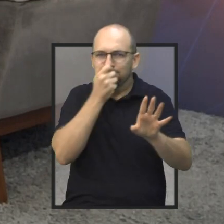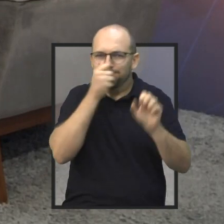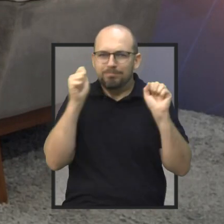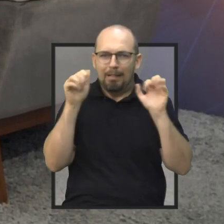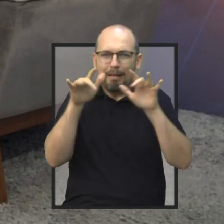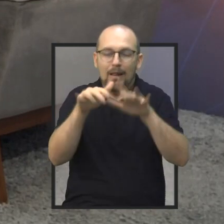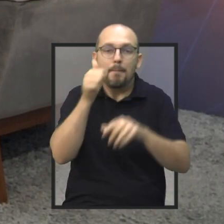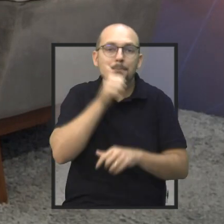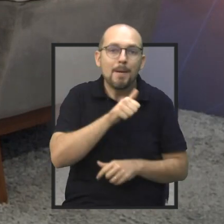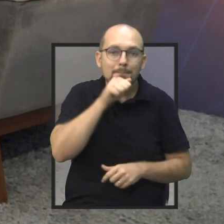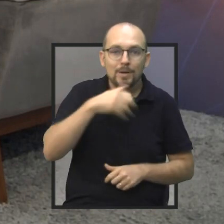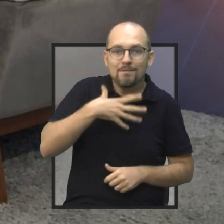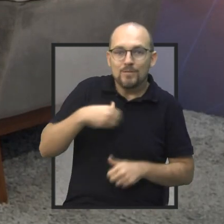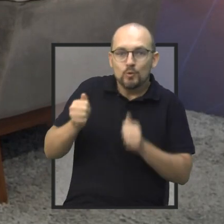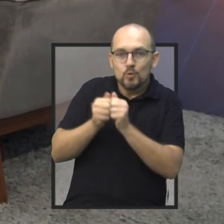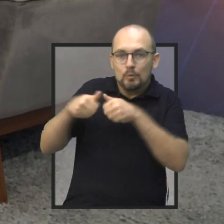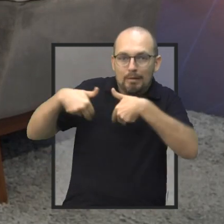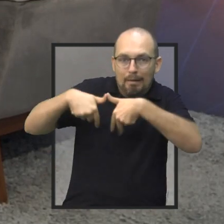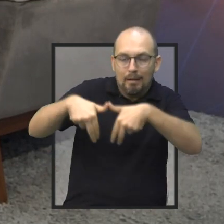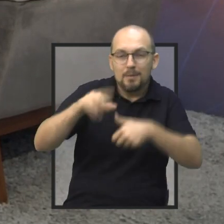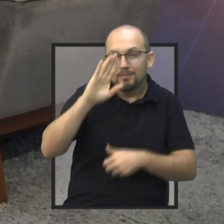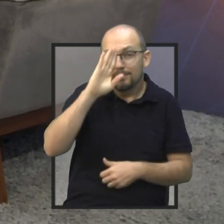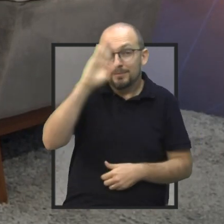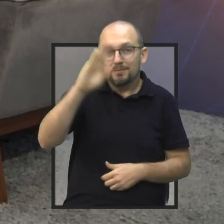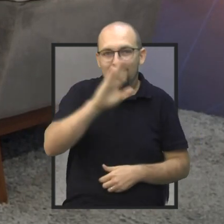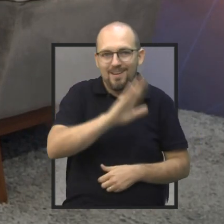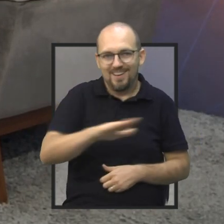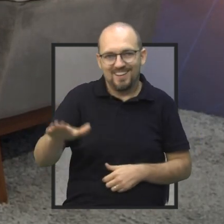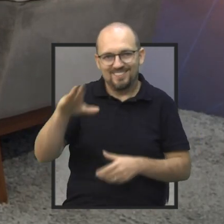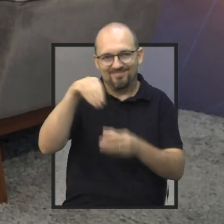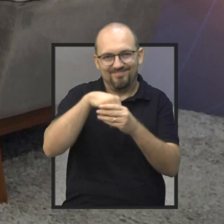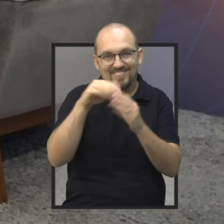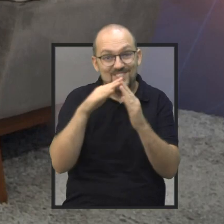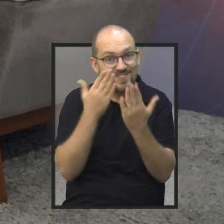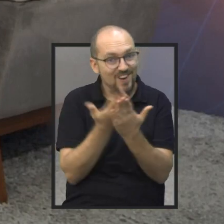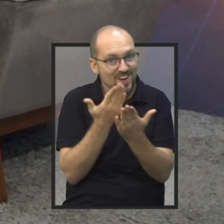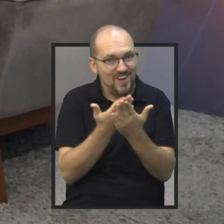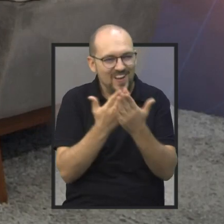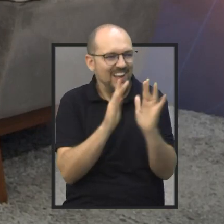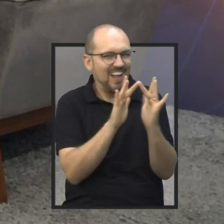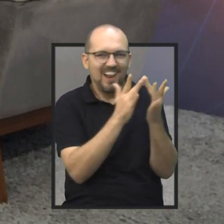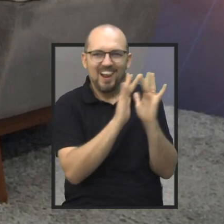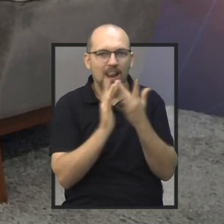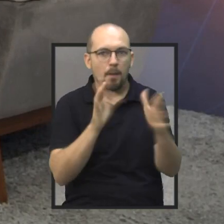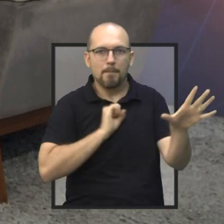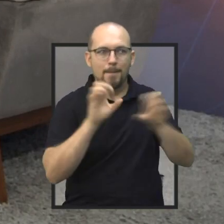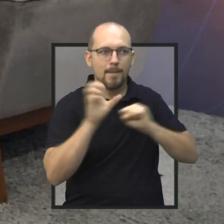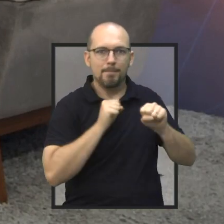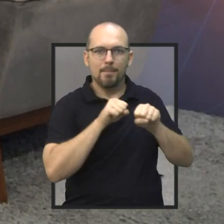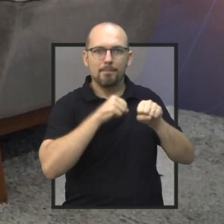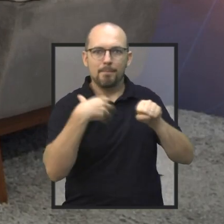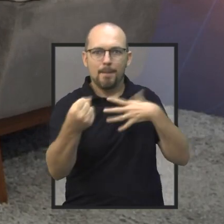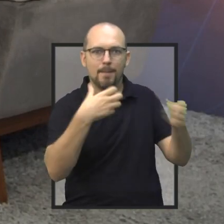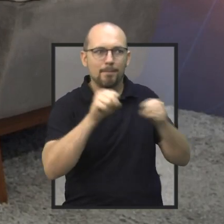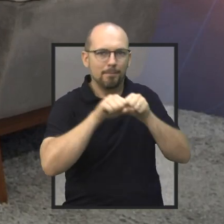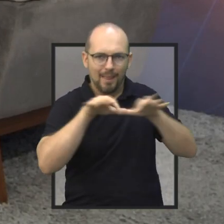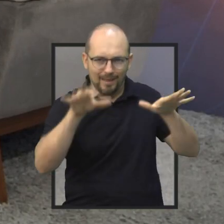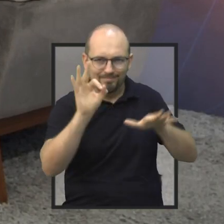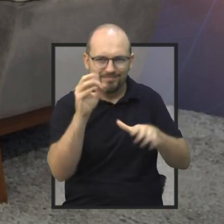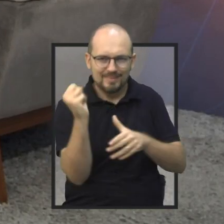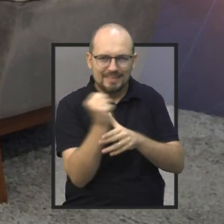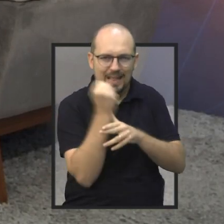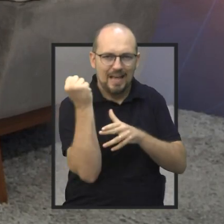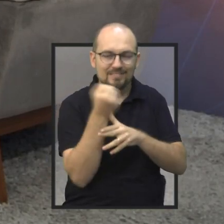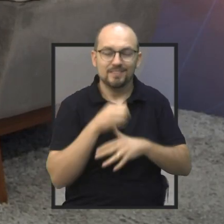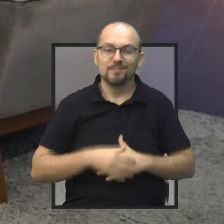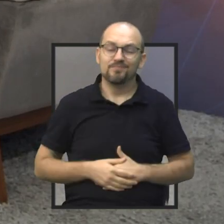ainda mais a criança que está em idade escolar, que tem contato com muitas outras crianças, isso acaba agravando ainda mais, né, doutora? Com certeza,